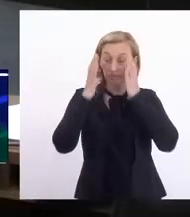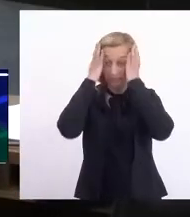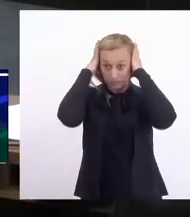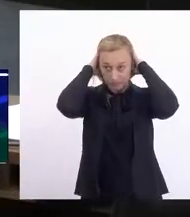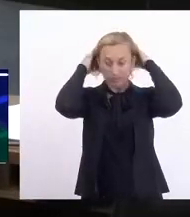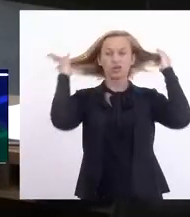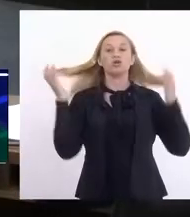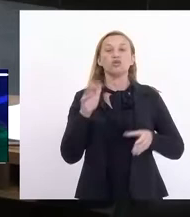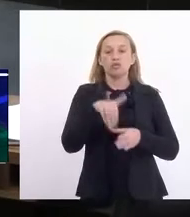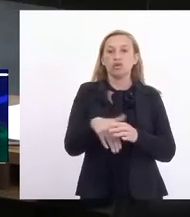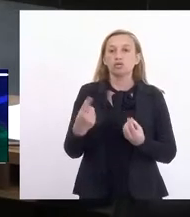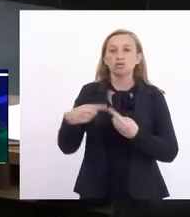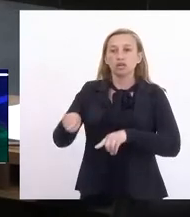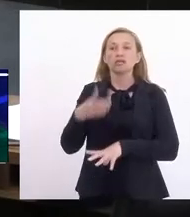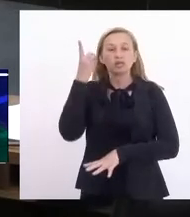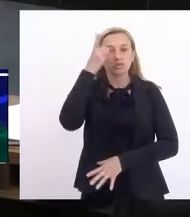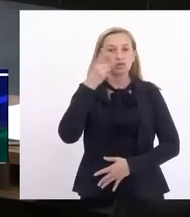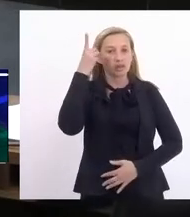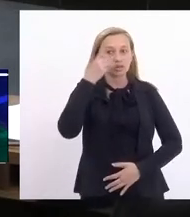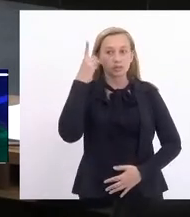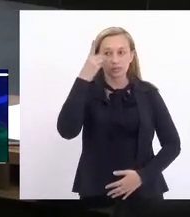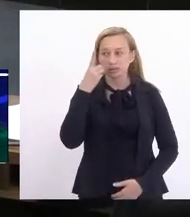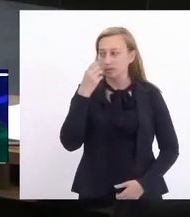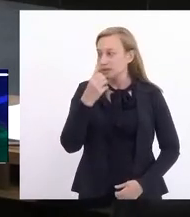Voto contrário do deputado